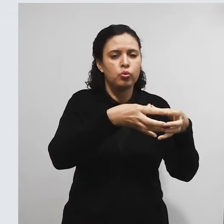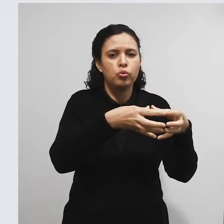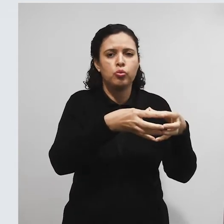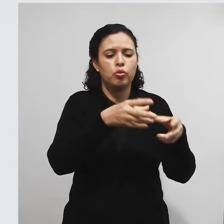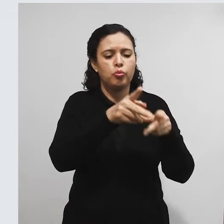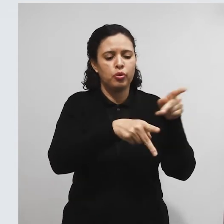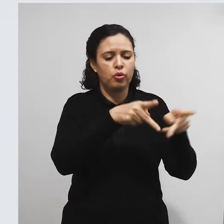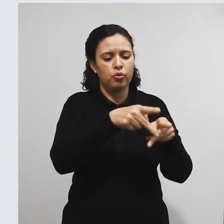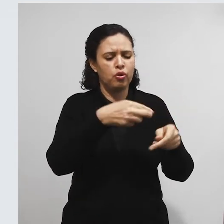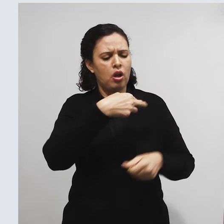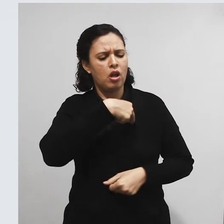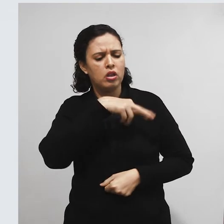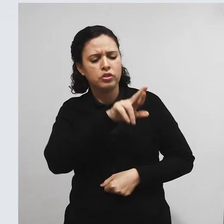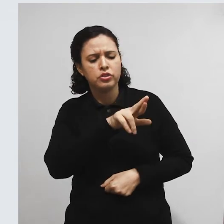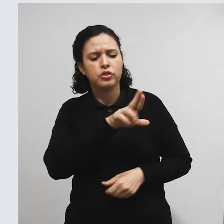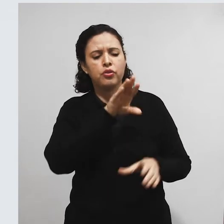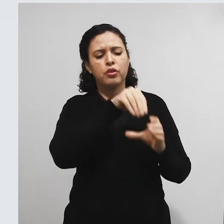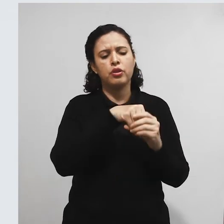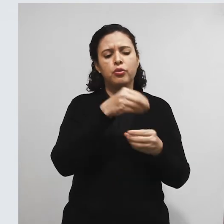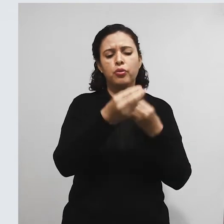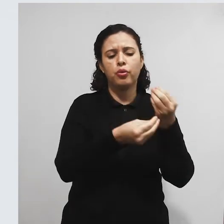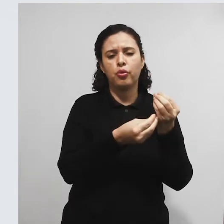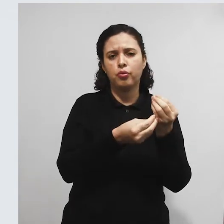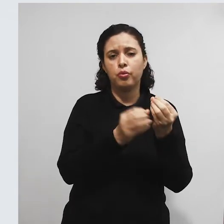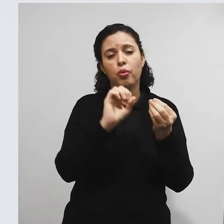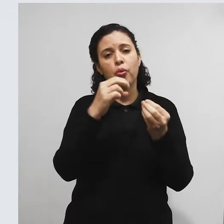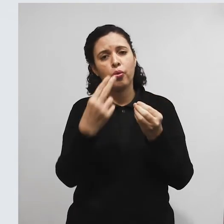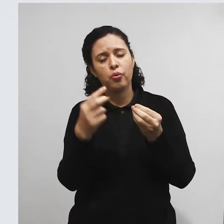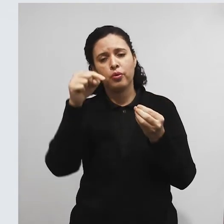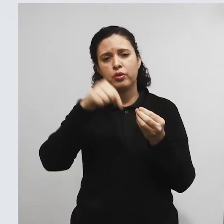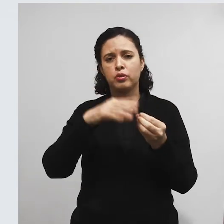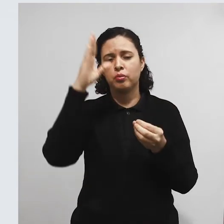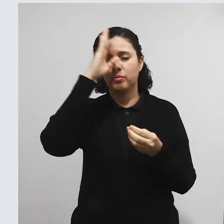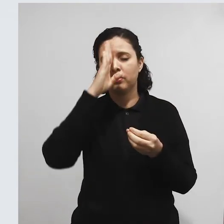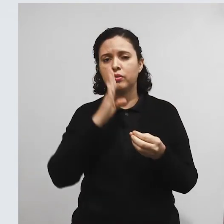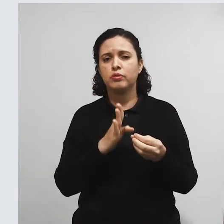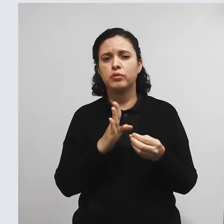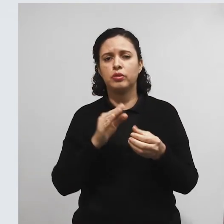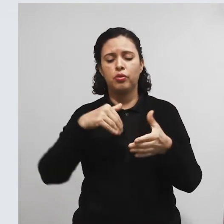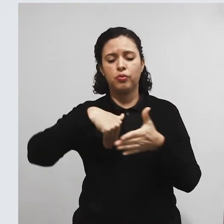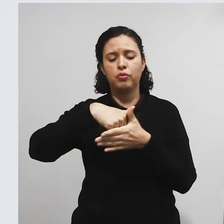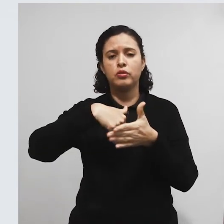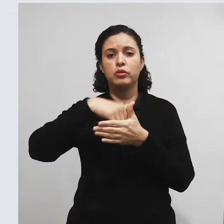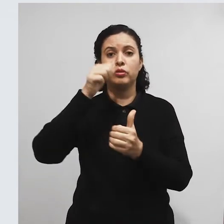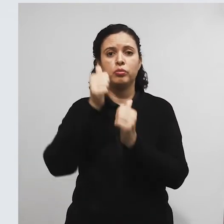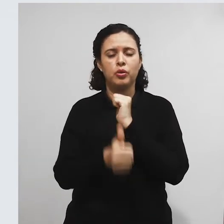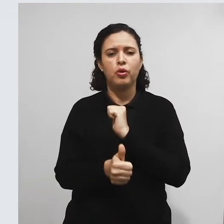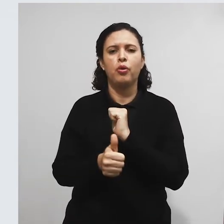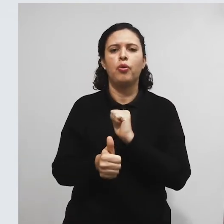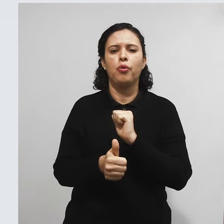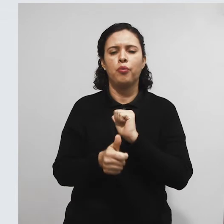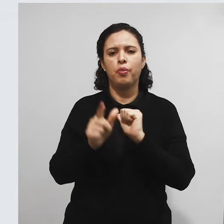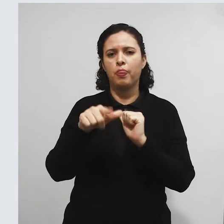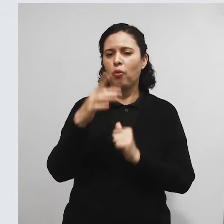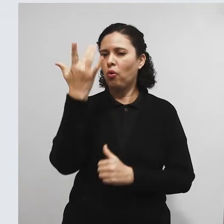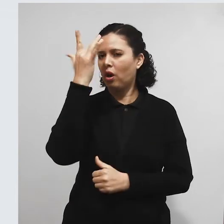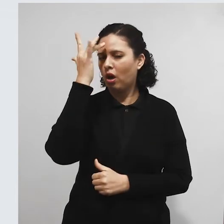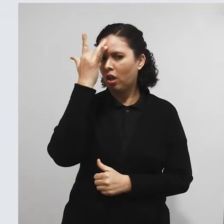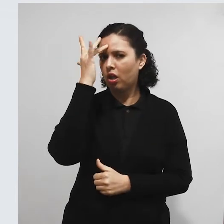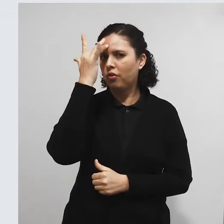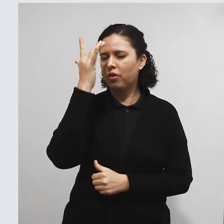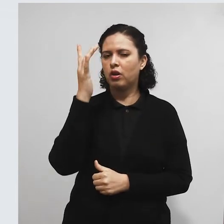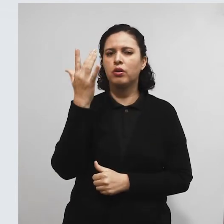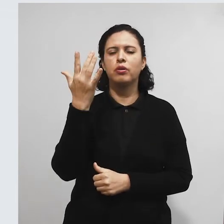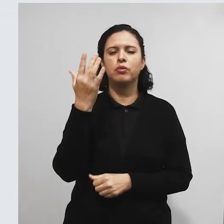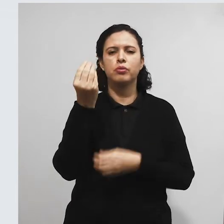exemplo, que cumpre o futebol na sociedade brasileira? Qual o papel que o carnaval, né, a representatividade, como